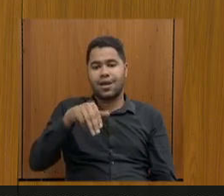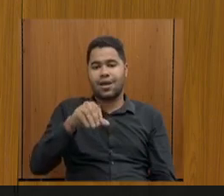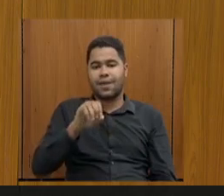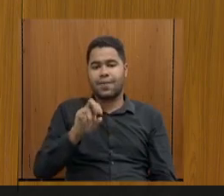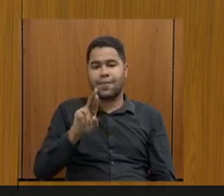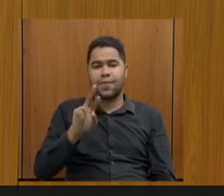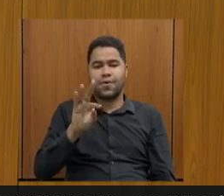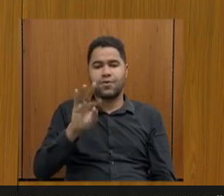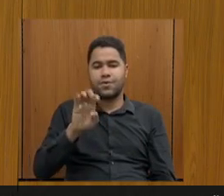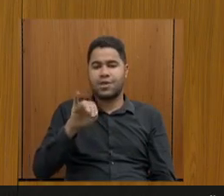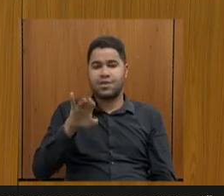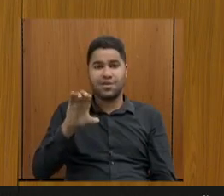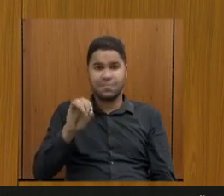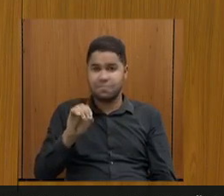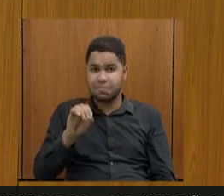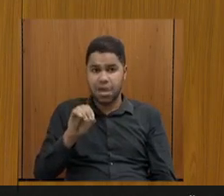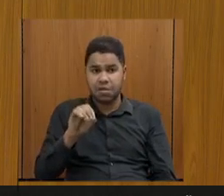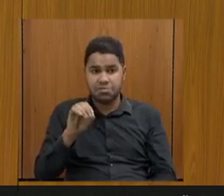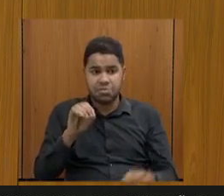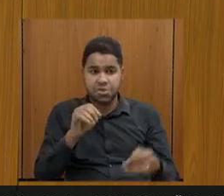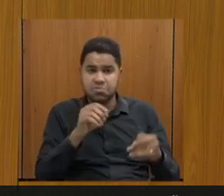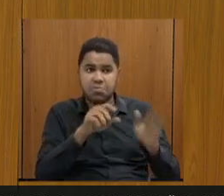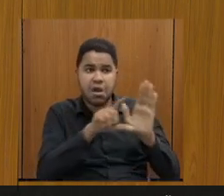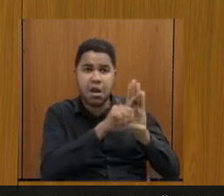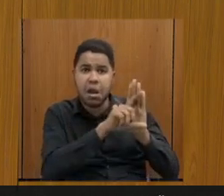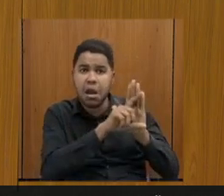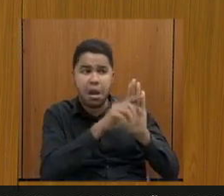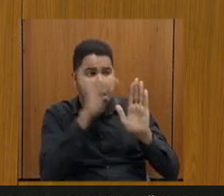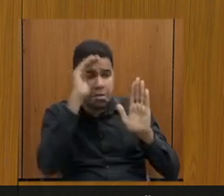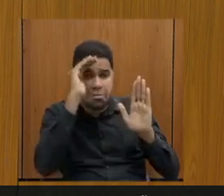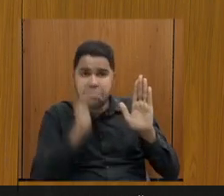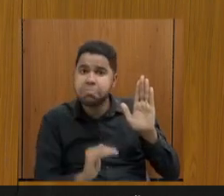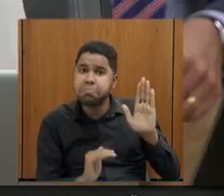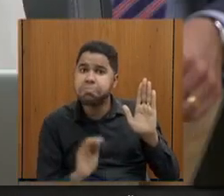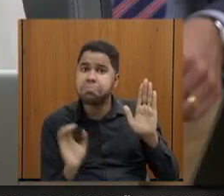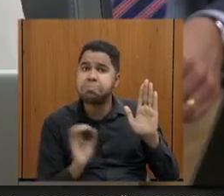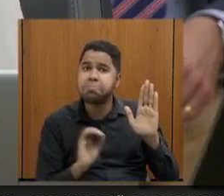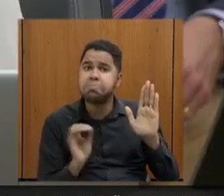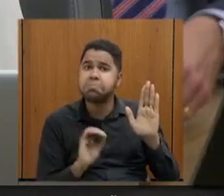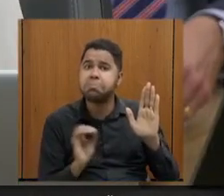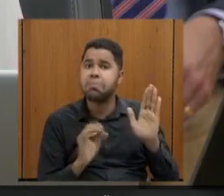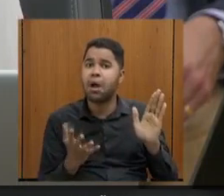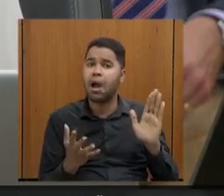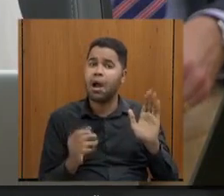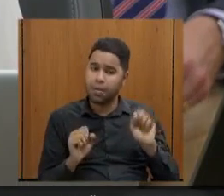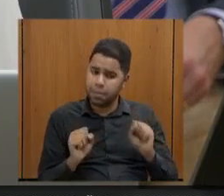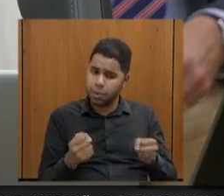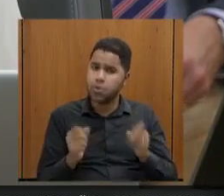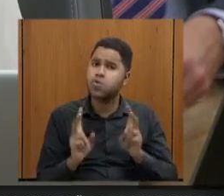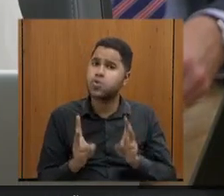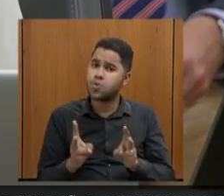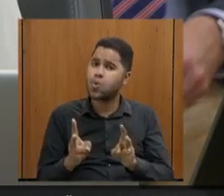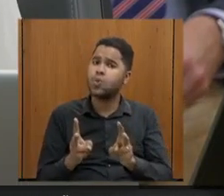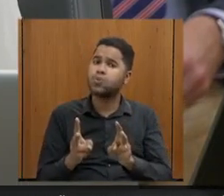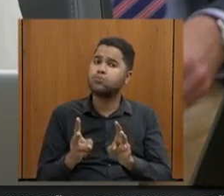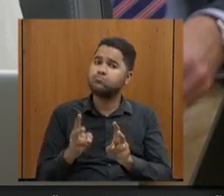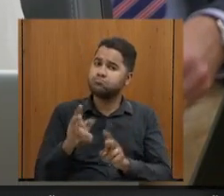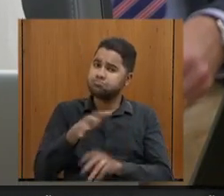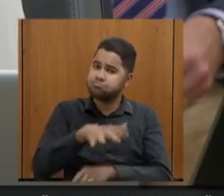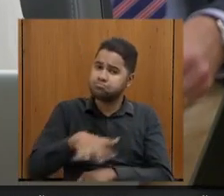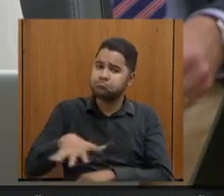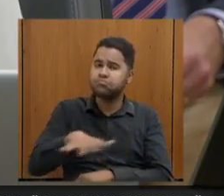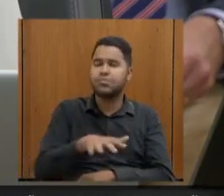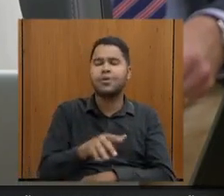isso não vai infringir em nada em nada a proteção do parque estadual